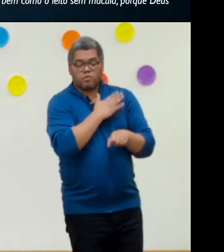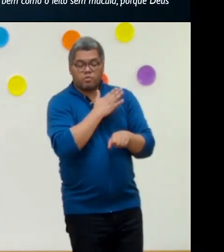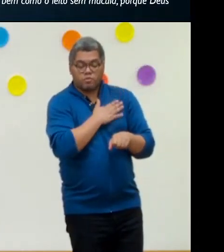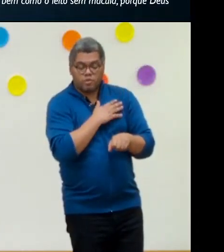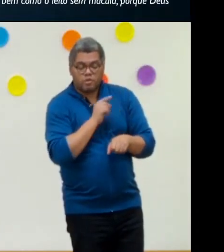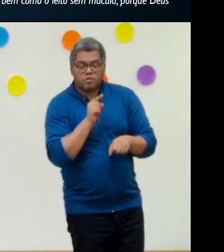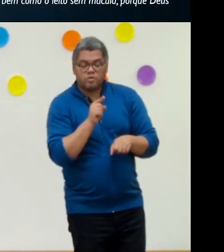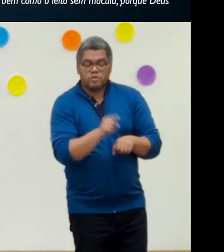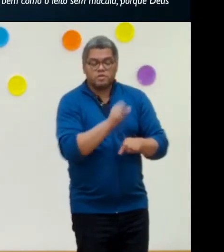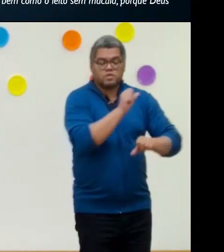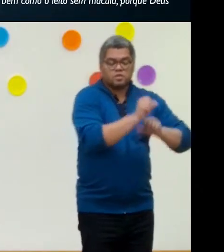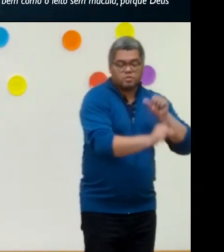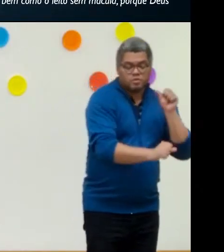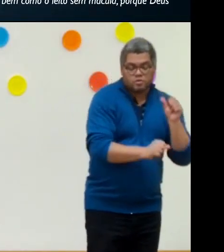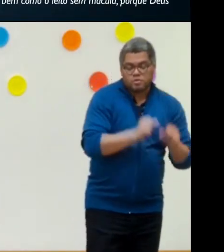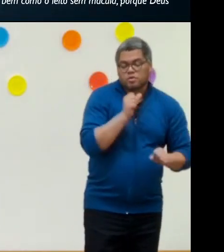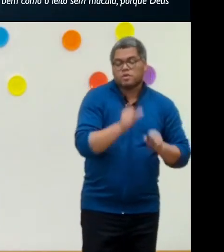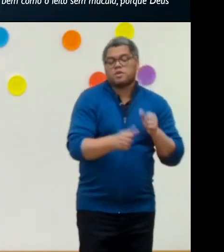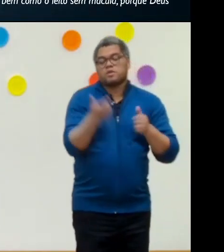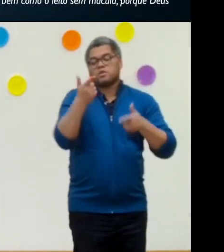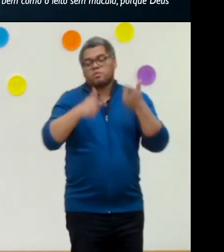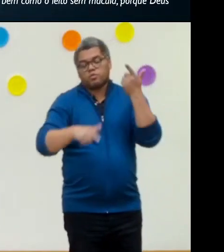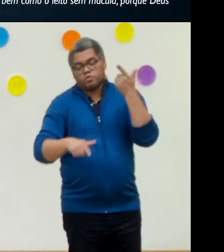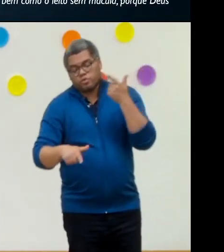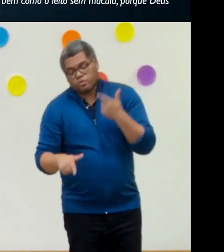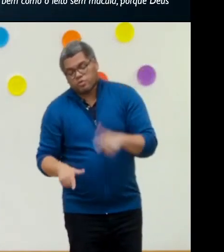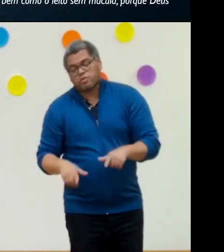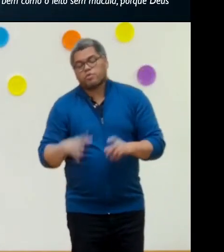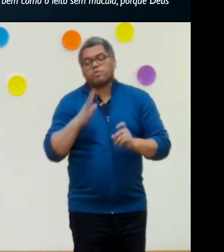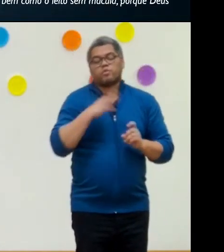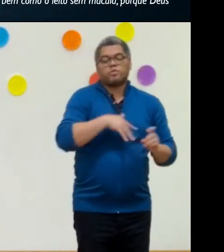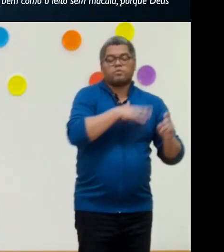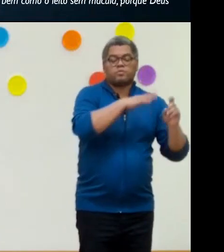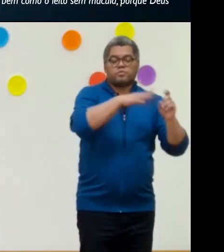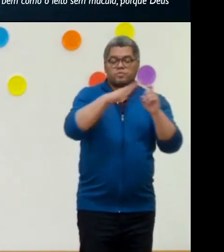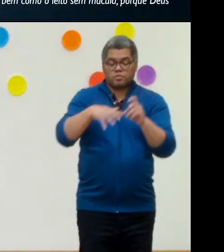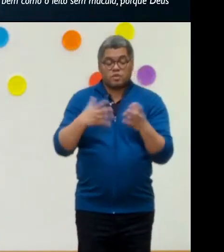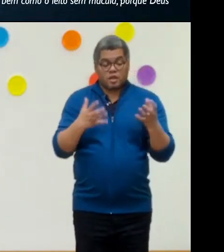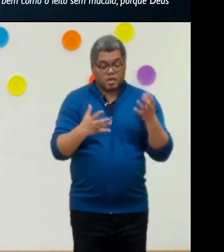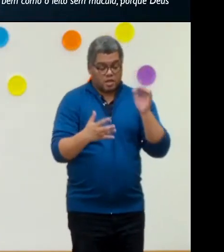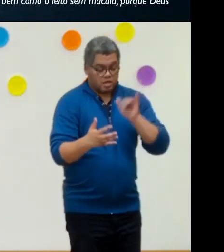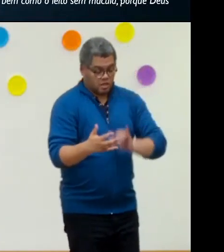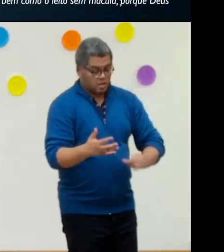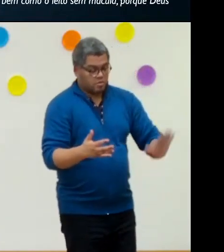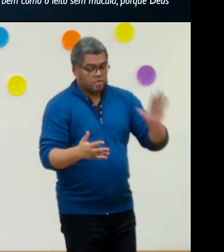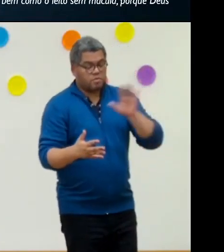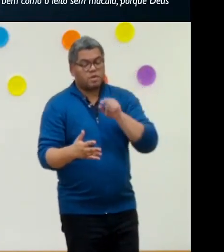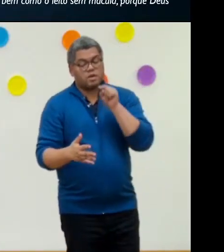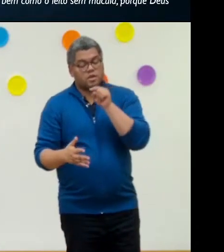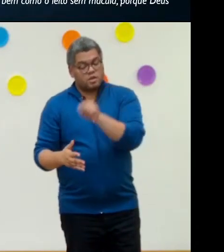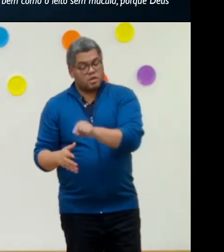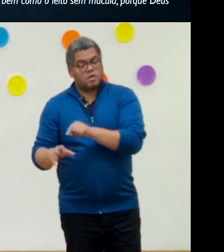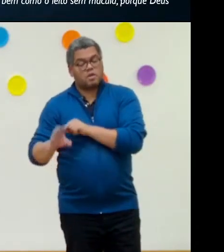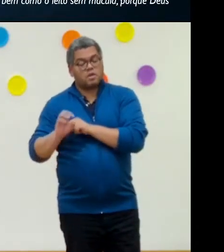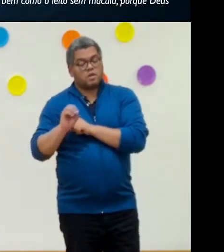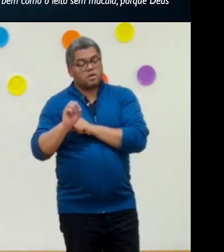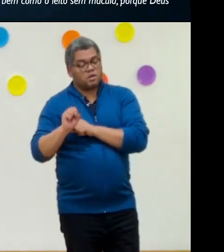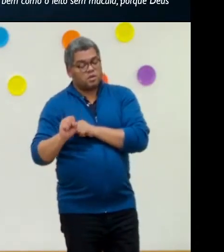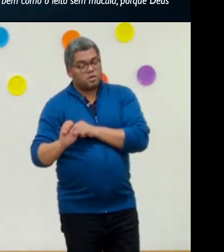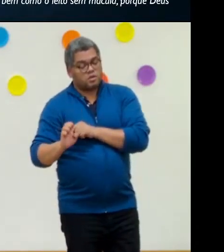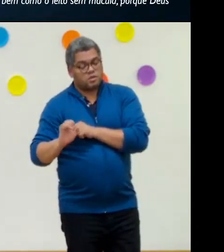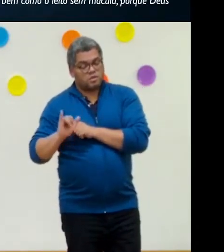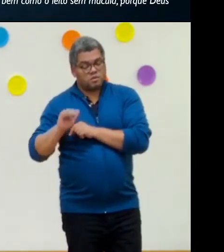me trocando por outros deuses, estão indo atrás de outros deuses. Quer uma imagem disso? Oséias, leia Oséias.